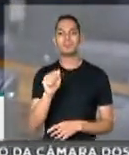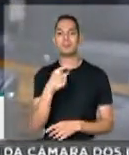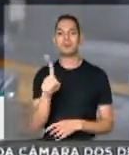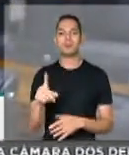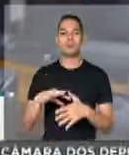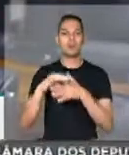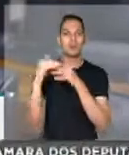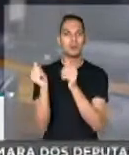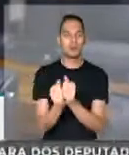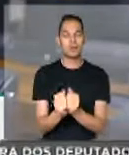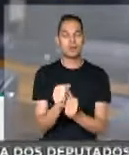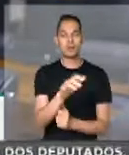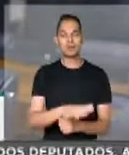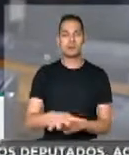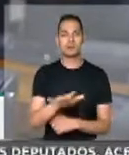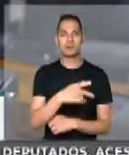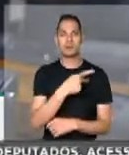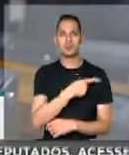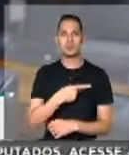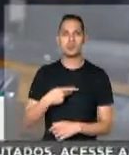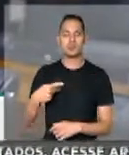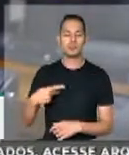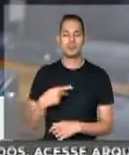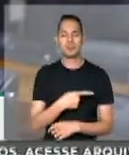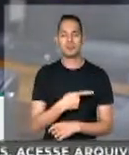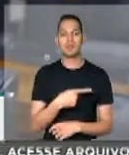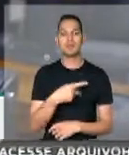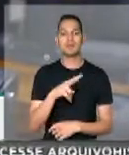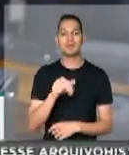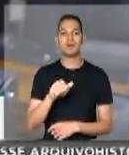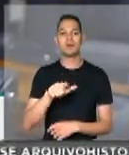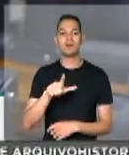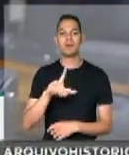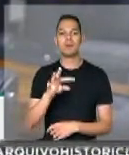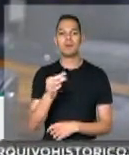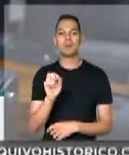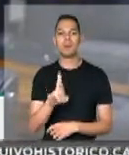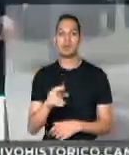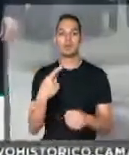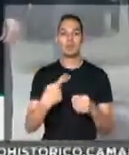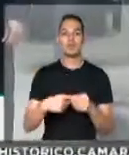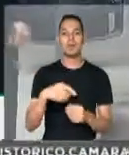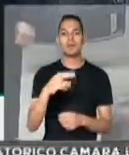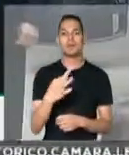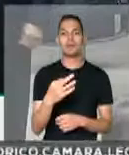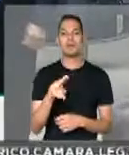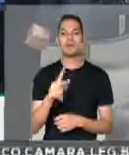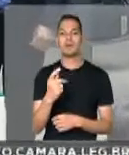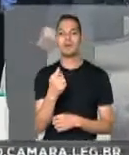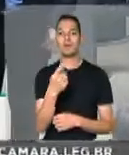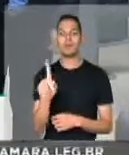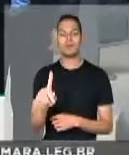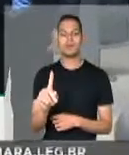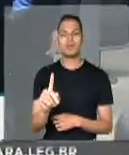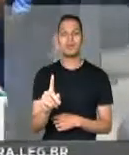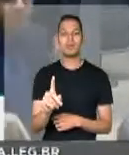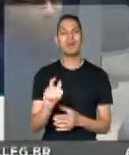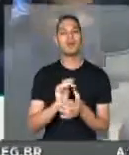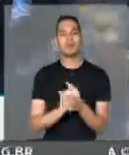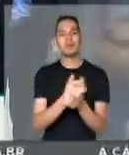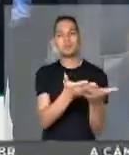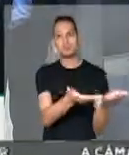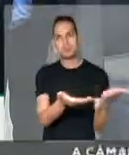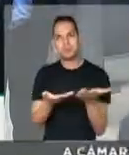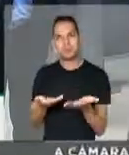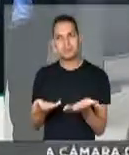líder regional, nosso querido pastor Walter, lá da cidade de Tupã. Eu quero dar as boas-vindas em nosso nome a esse plenário, eles